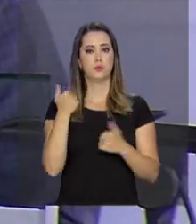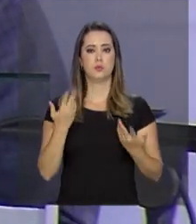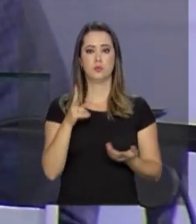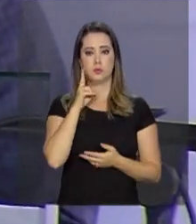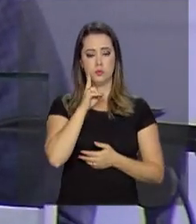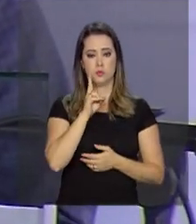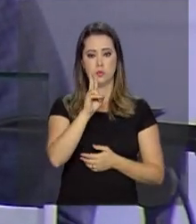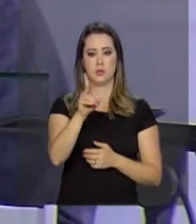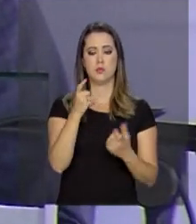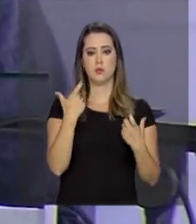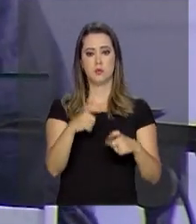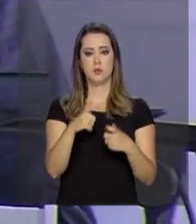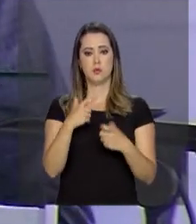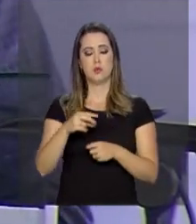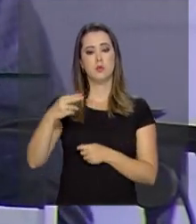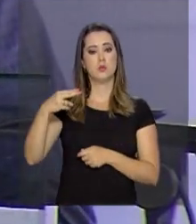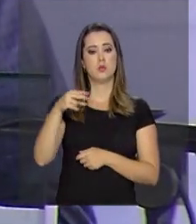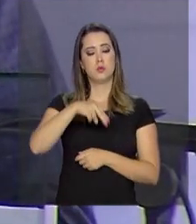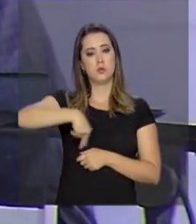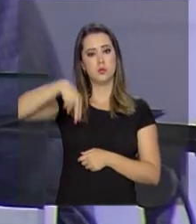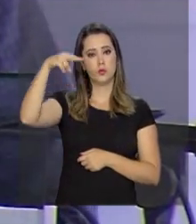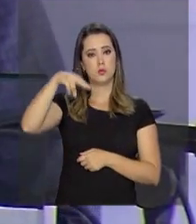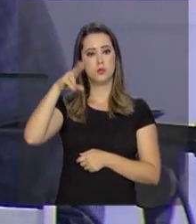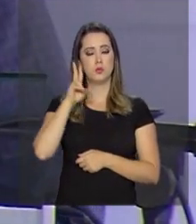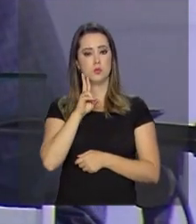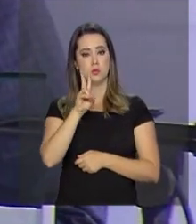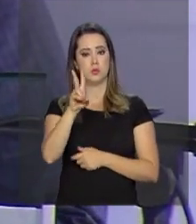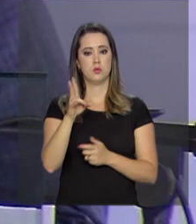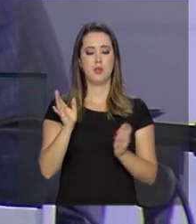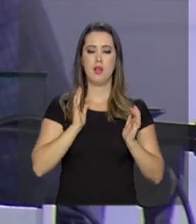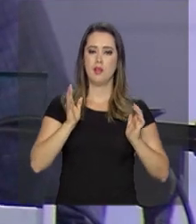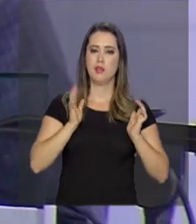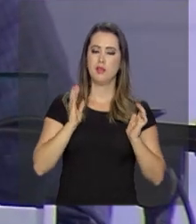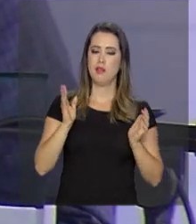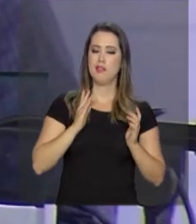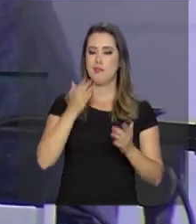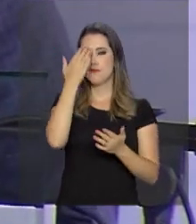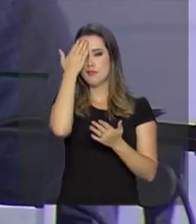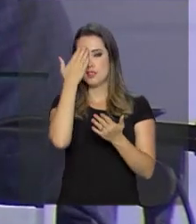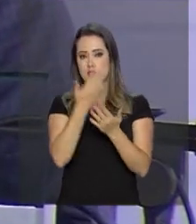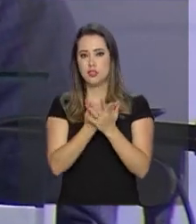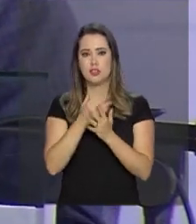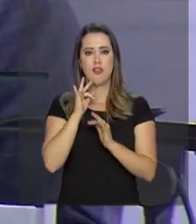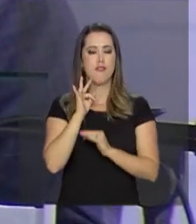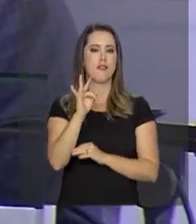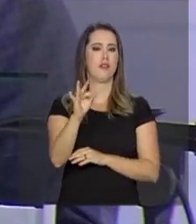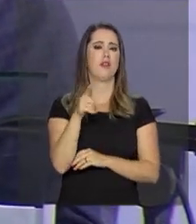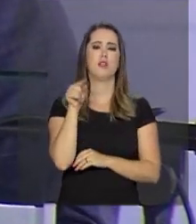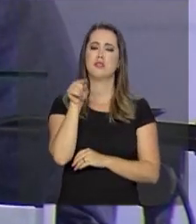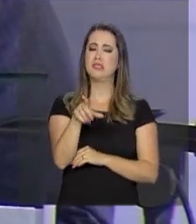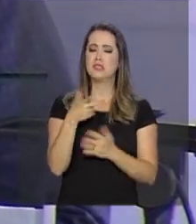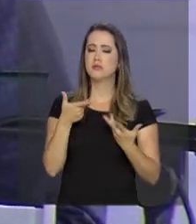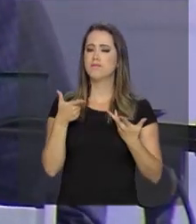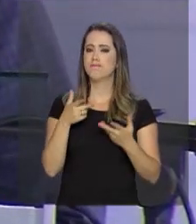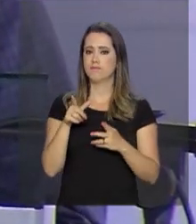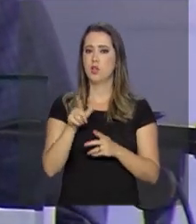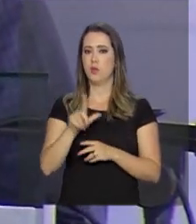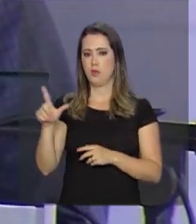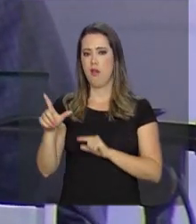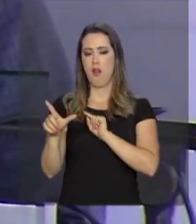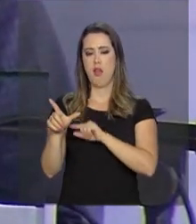veremos o eixo norte reproduzir a onda de prosperidade otimismo que o eixo leste desencadeou